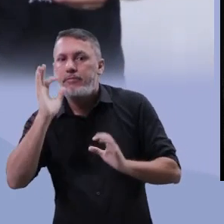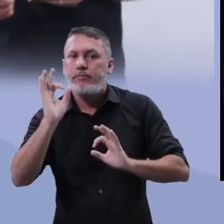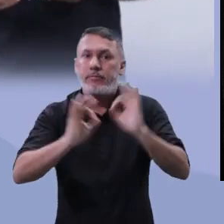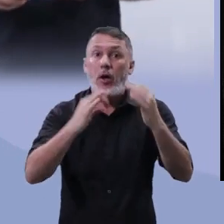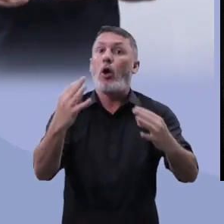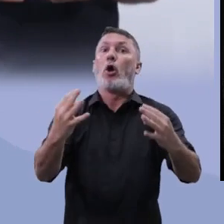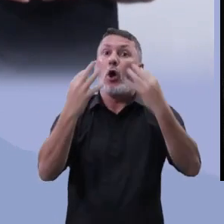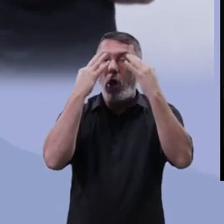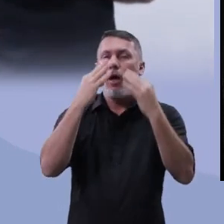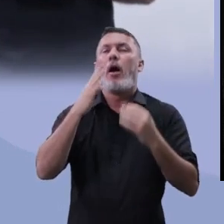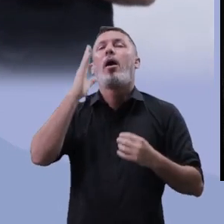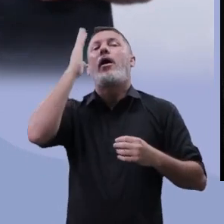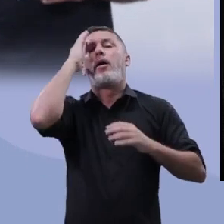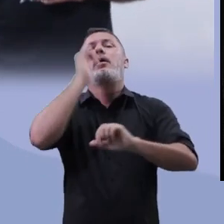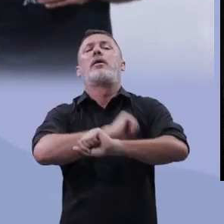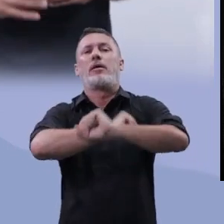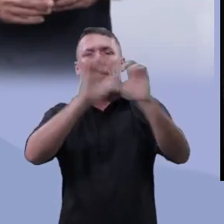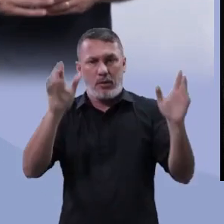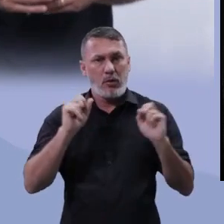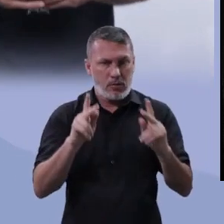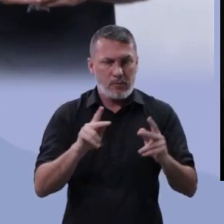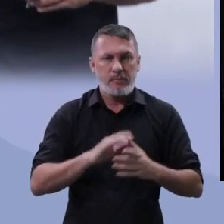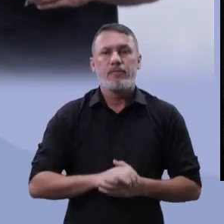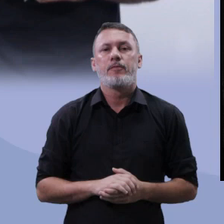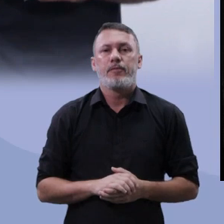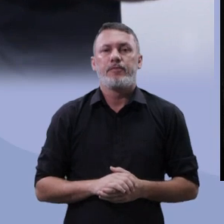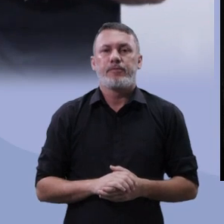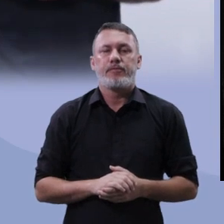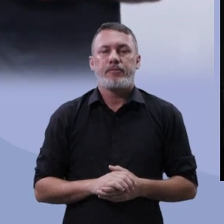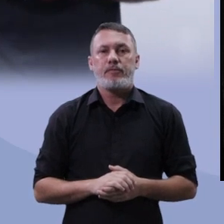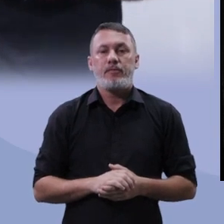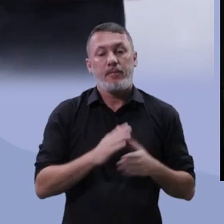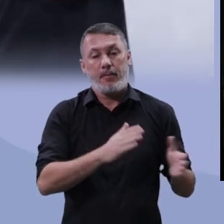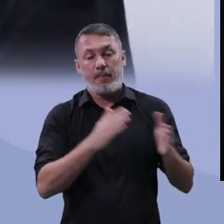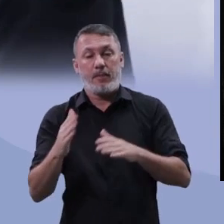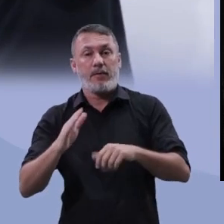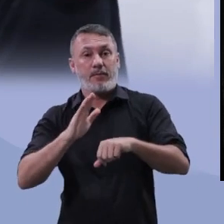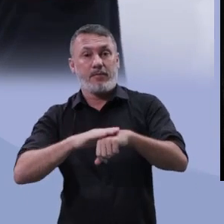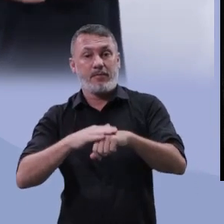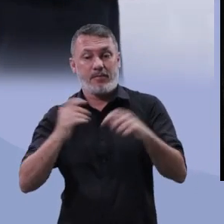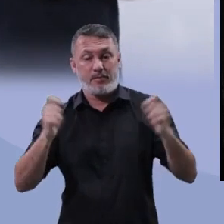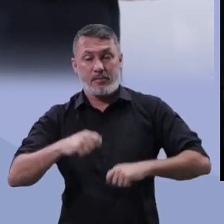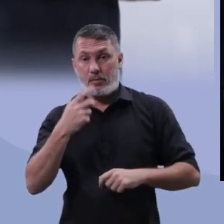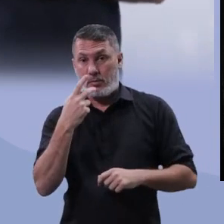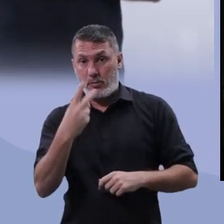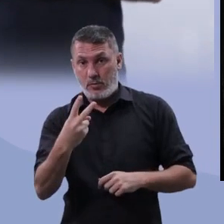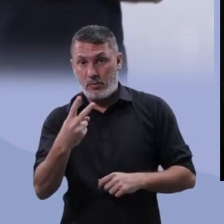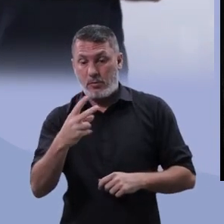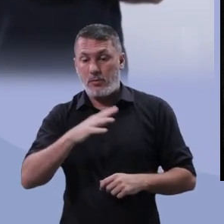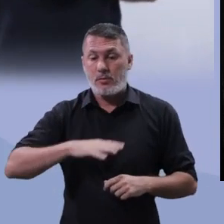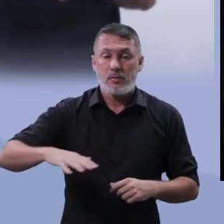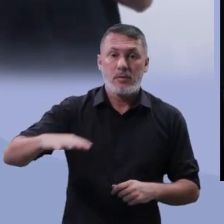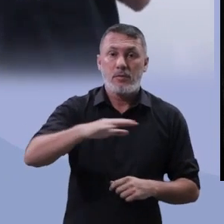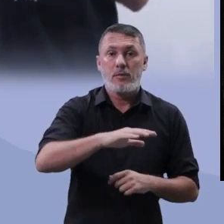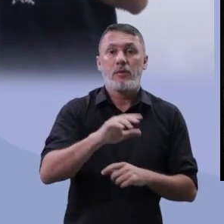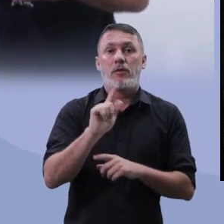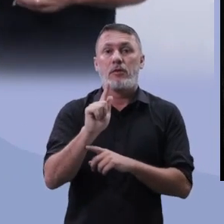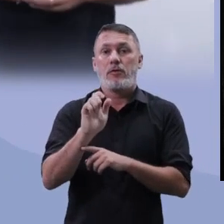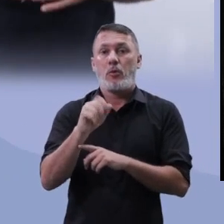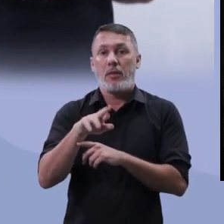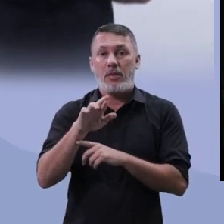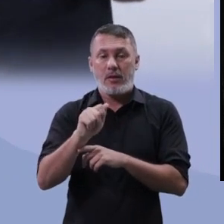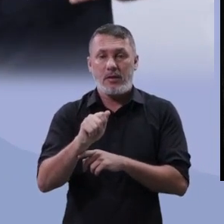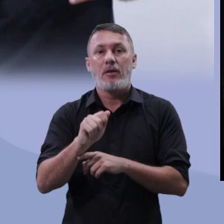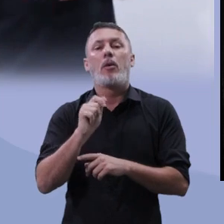ficar ligado aqui nas aulas. Fica ligado que você vai aprender tudo isso aí. Beleza? Na competência 2, você tem as questões de geometria